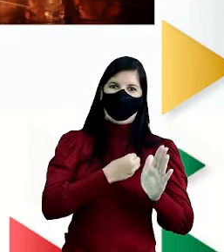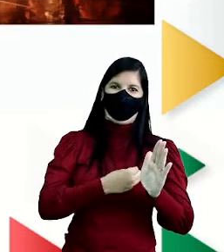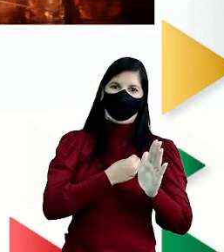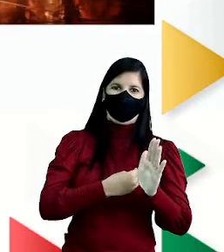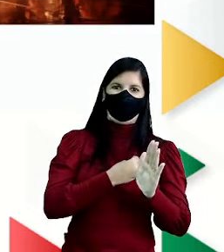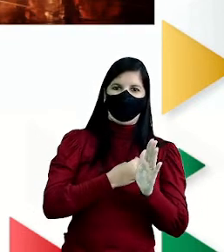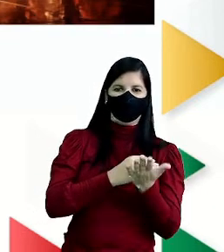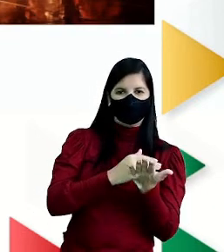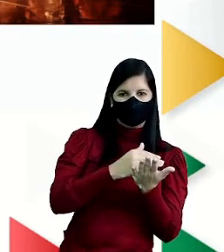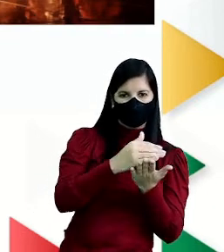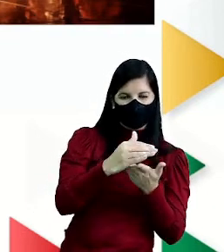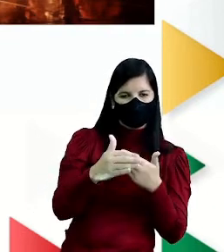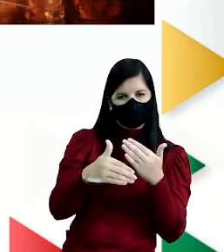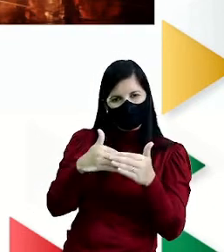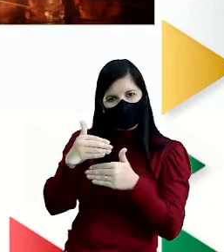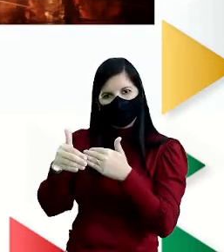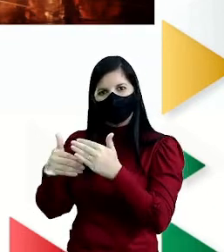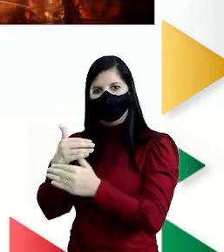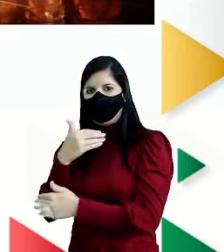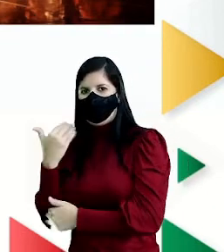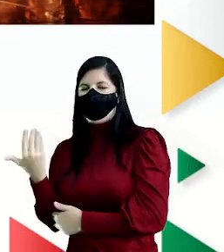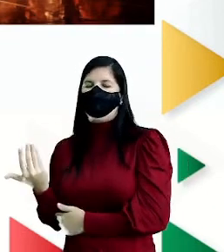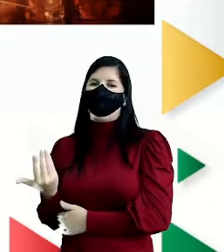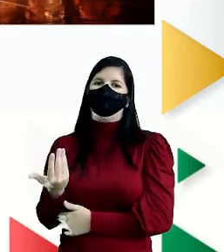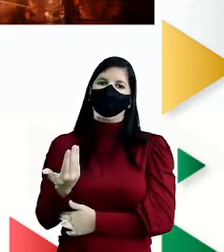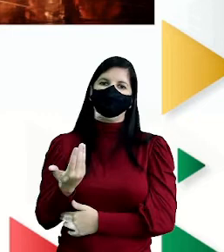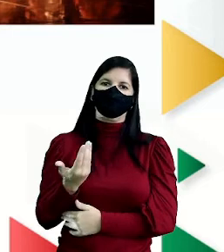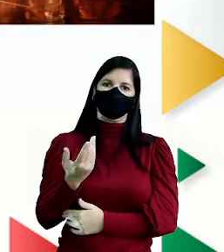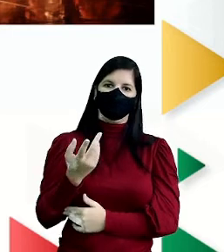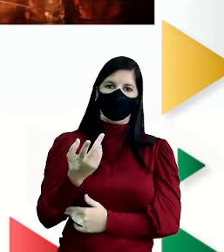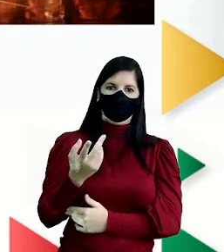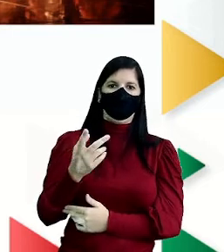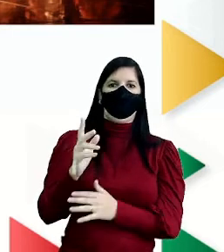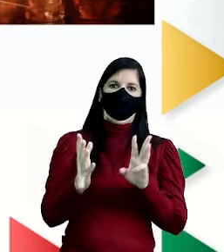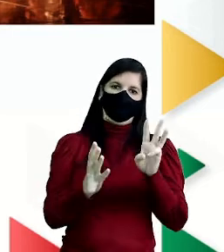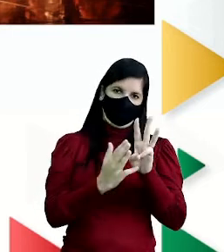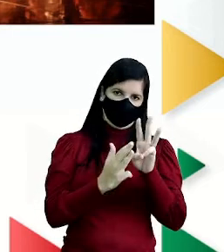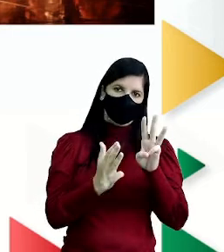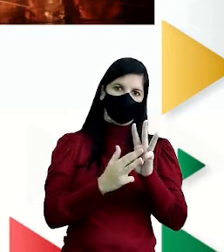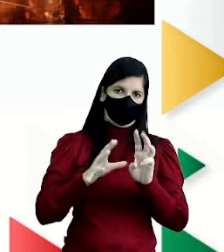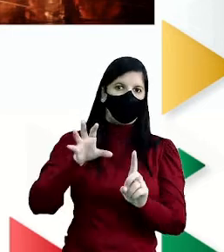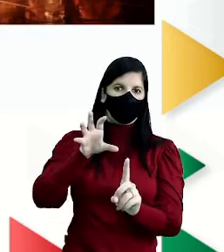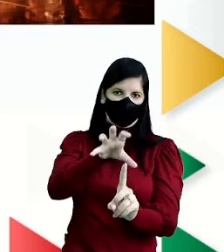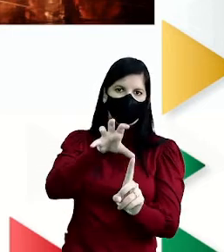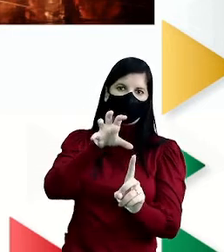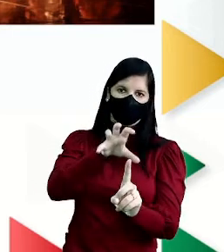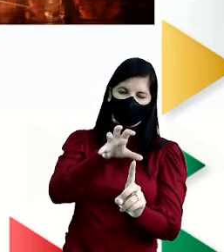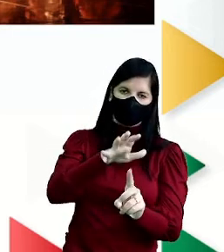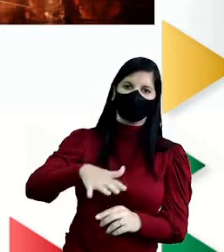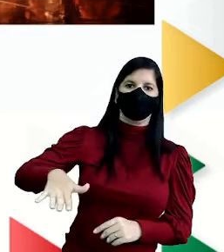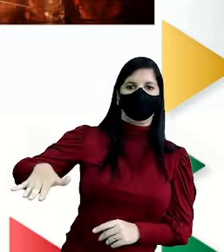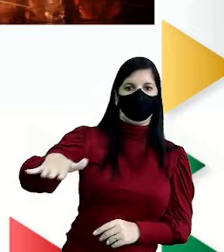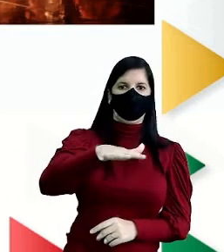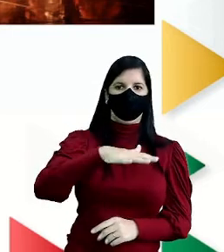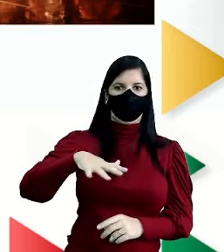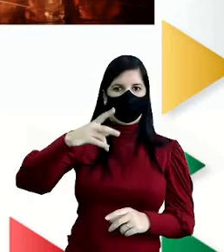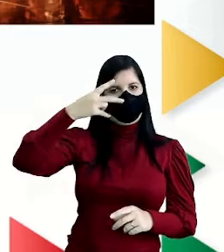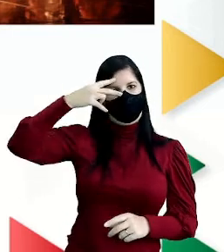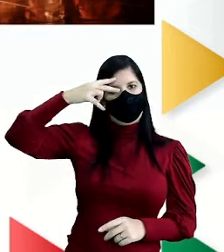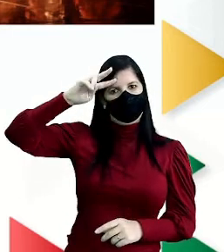dança que já conta que é de origem indígena, na influência indígena, né, dos nativos